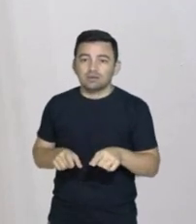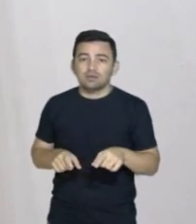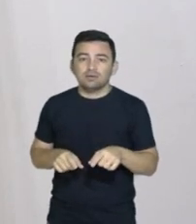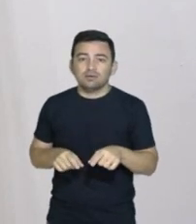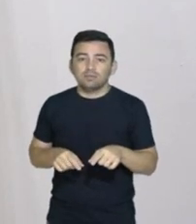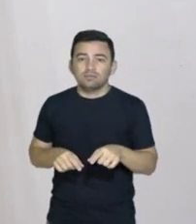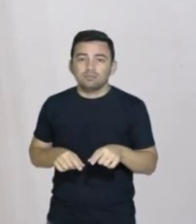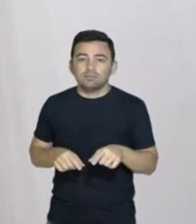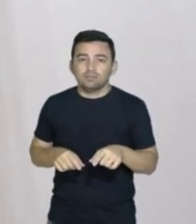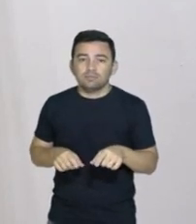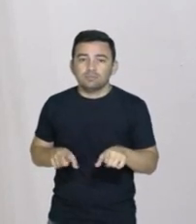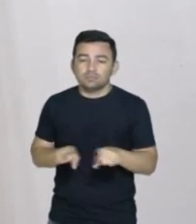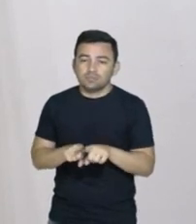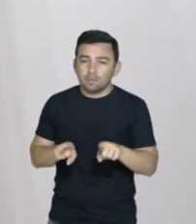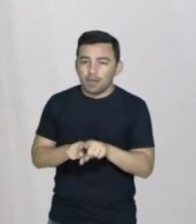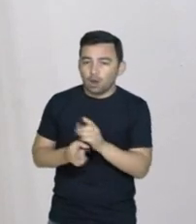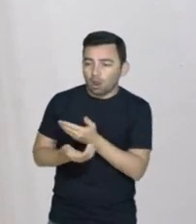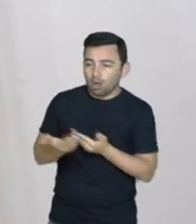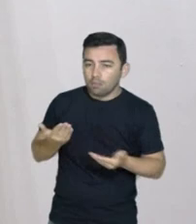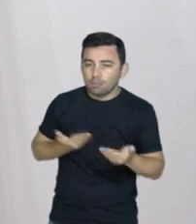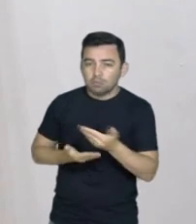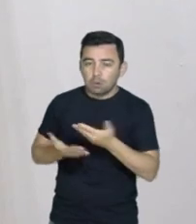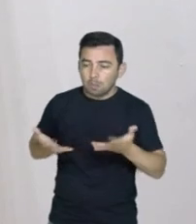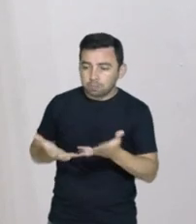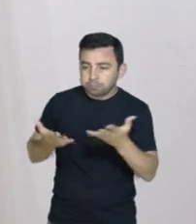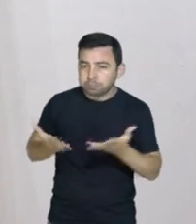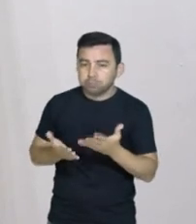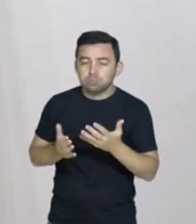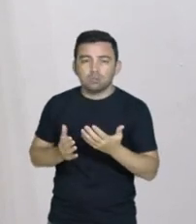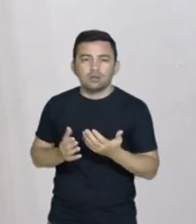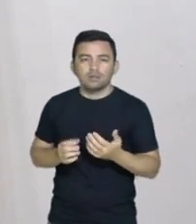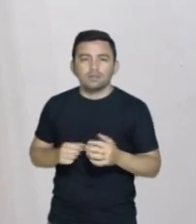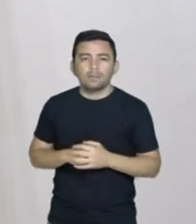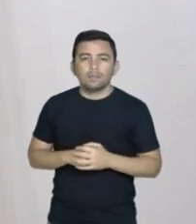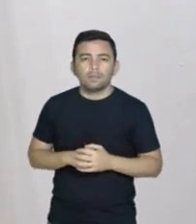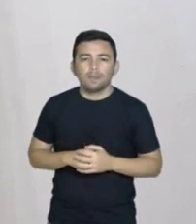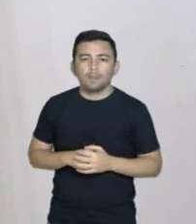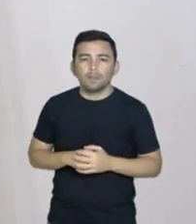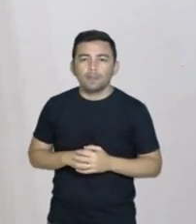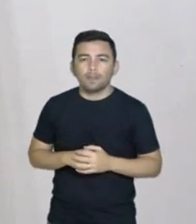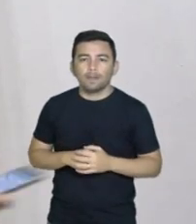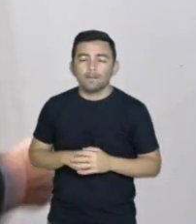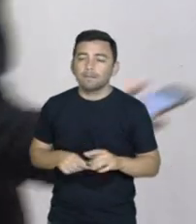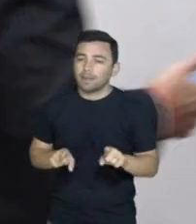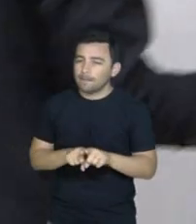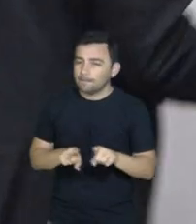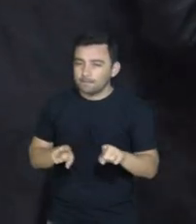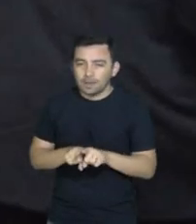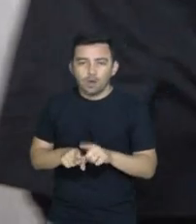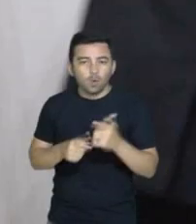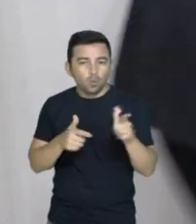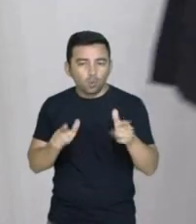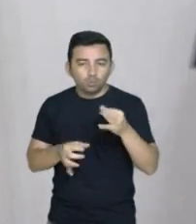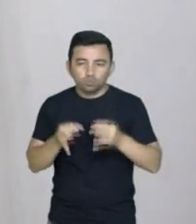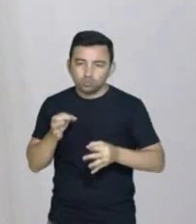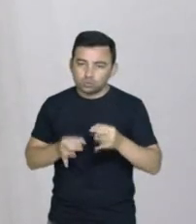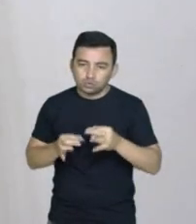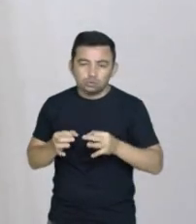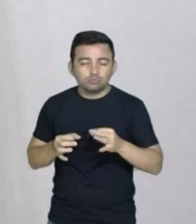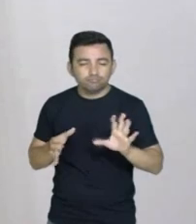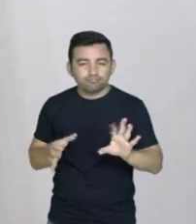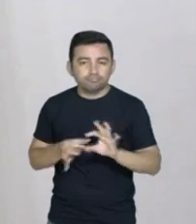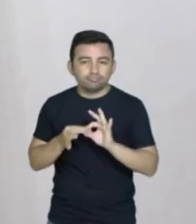de colaboração ao fomento acordo de cooperação e outros instrumentos jurídicos congênicos